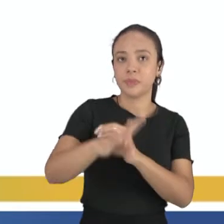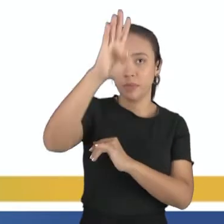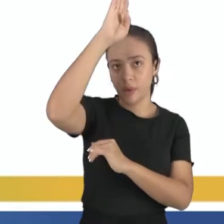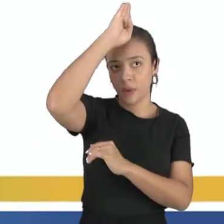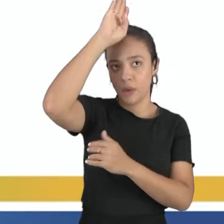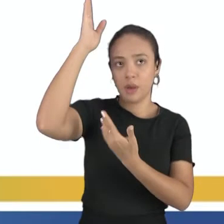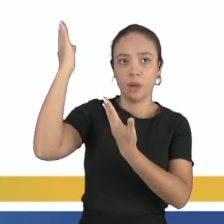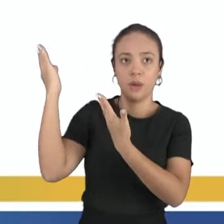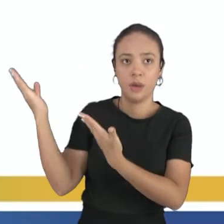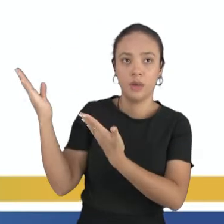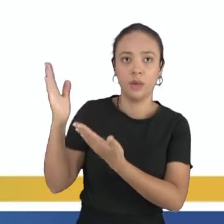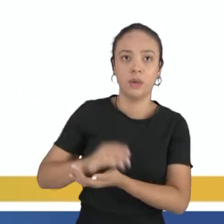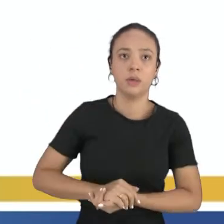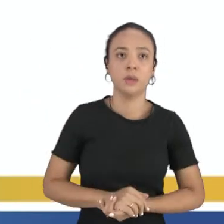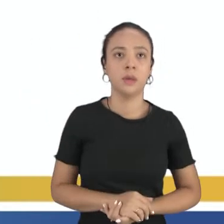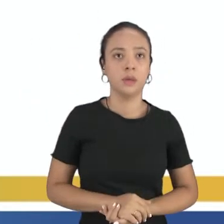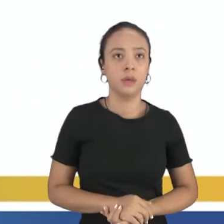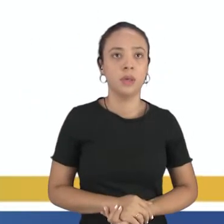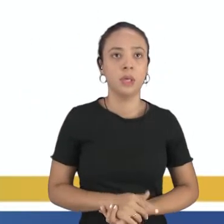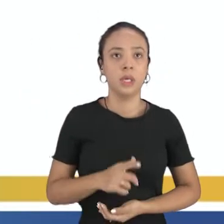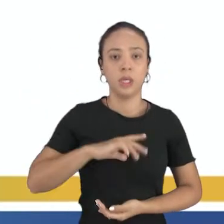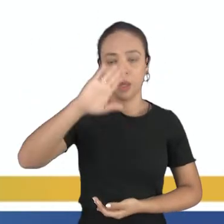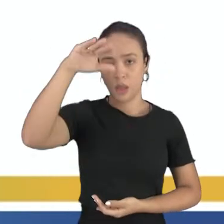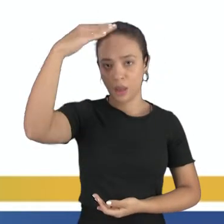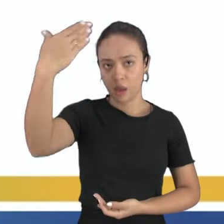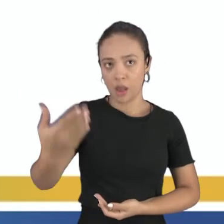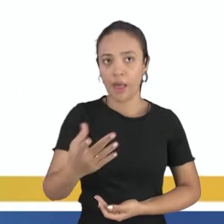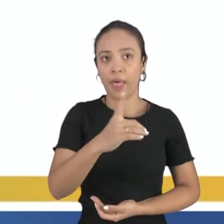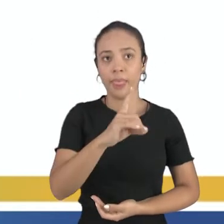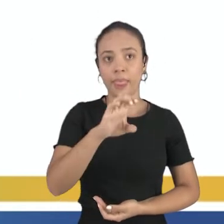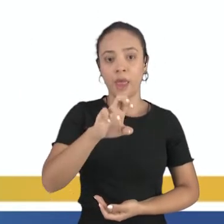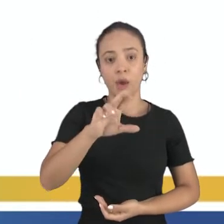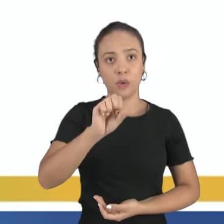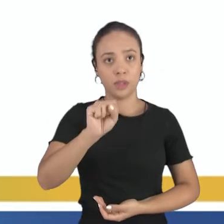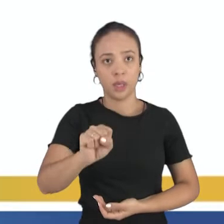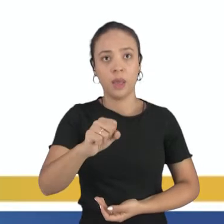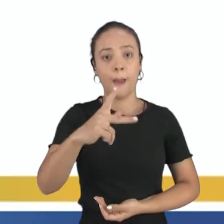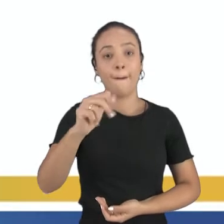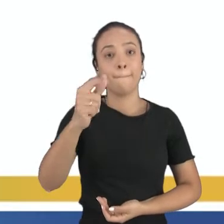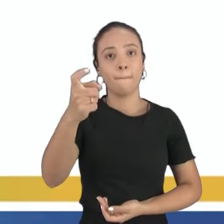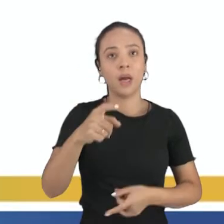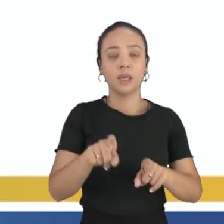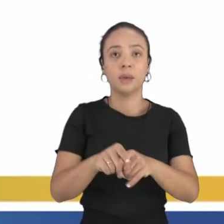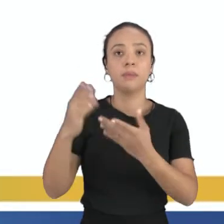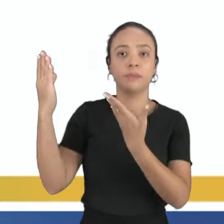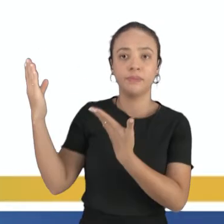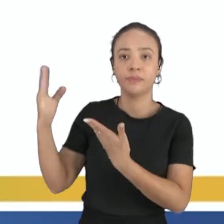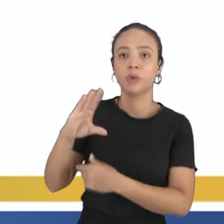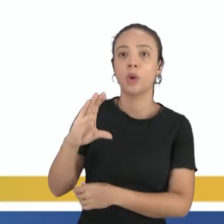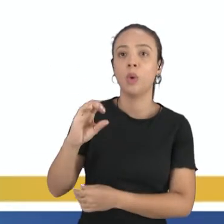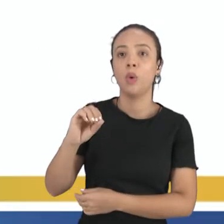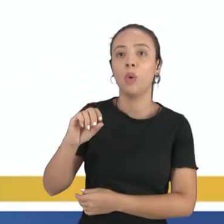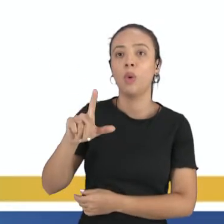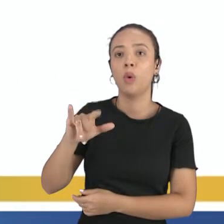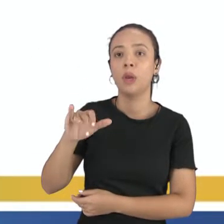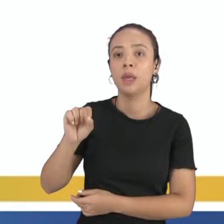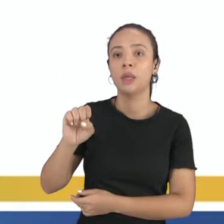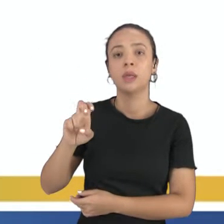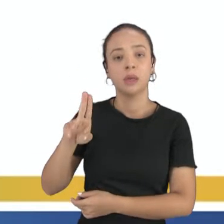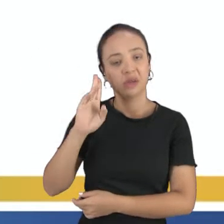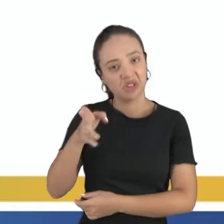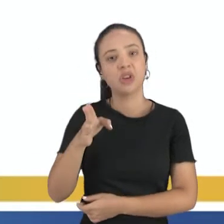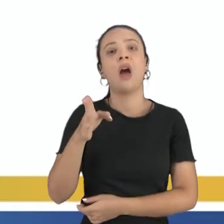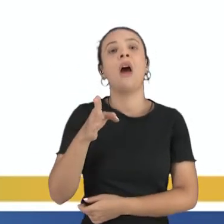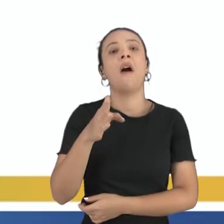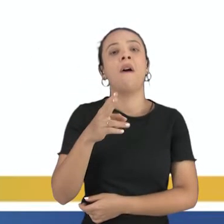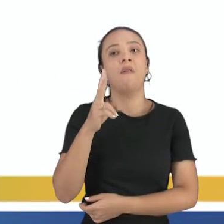o painel escultórico romano, em homenagem à deusa Pax, e o outro é o Coliseu Romano, que a maioria de nós já viu alguma imagem